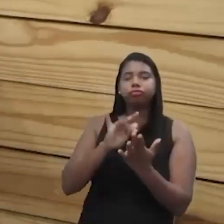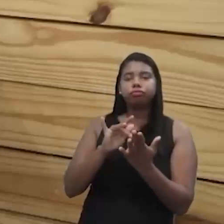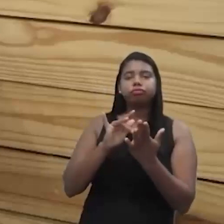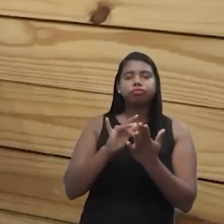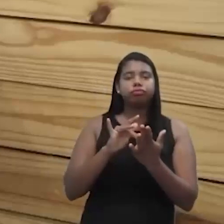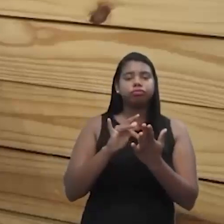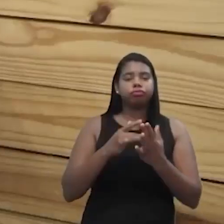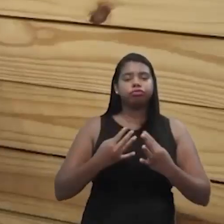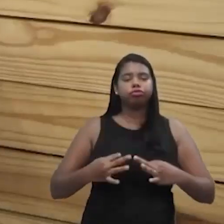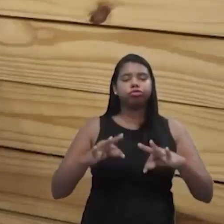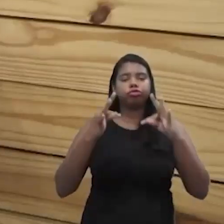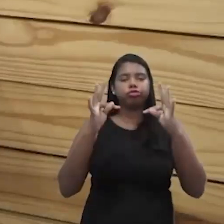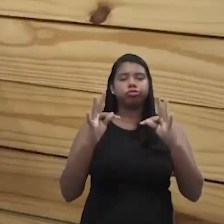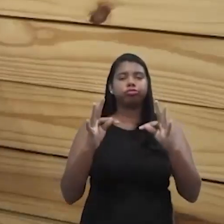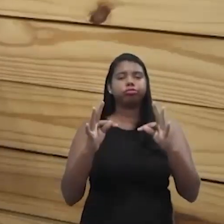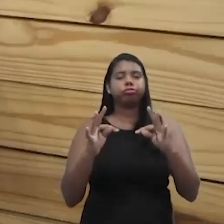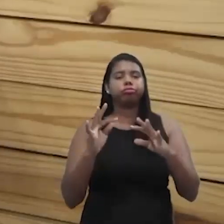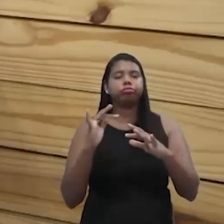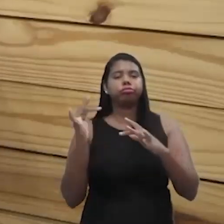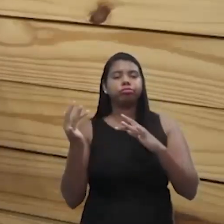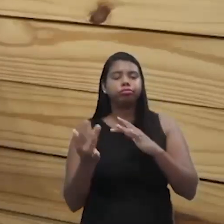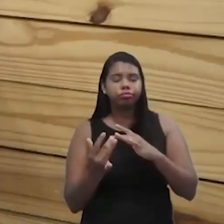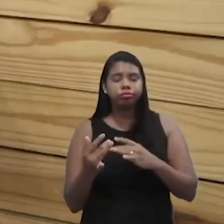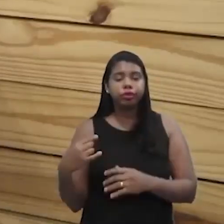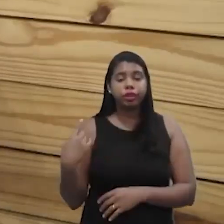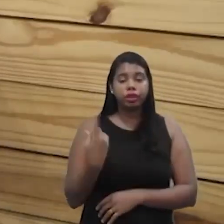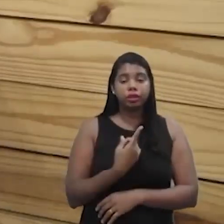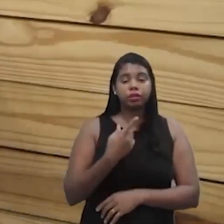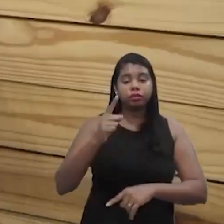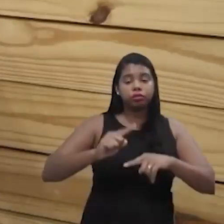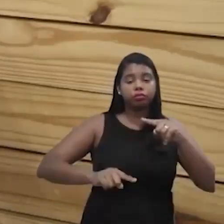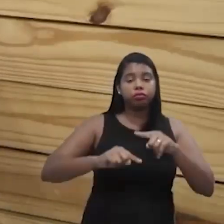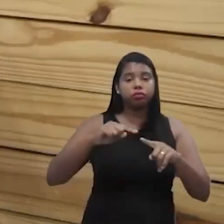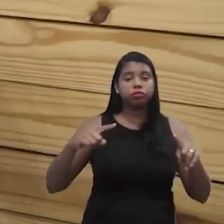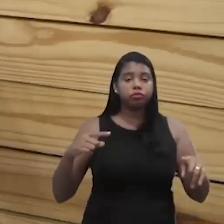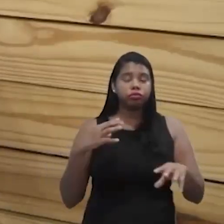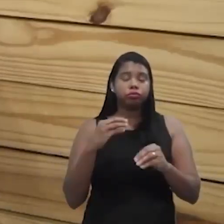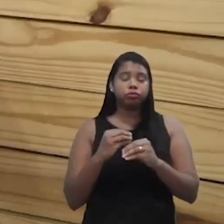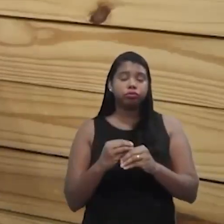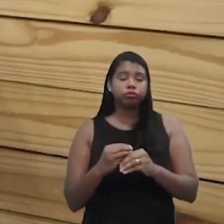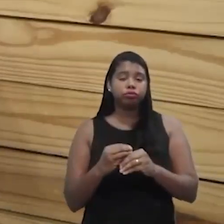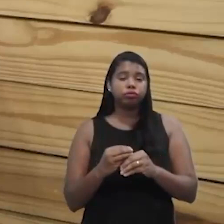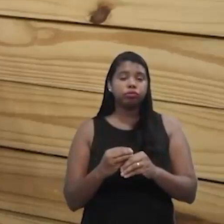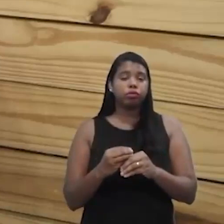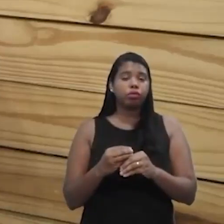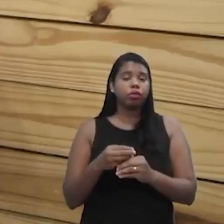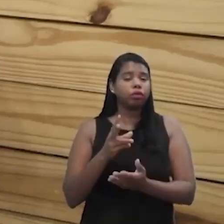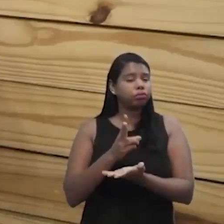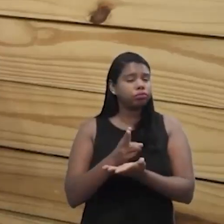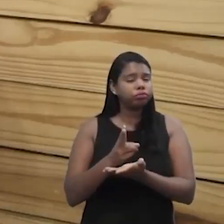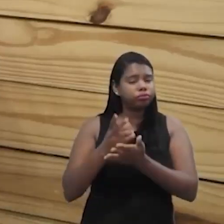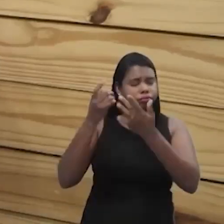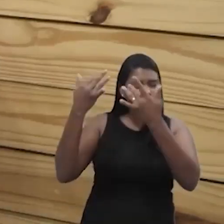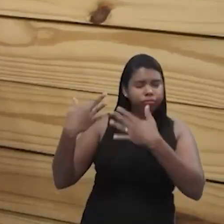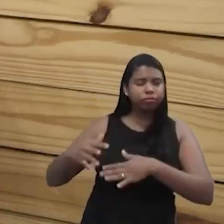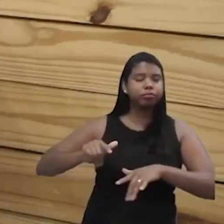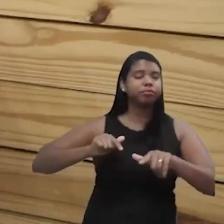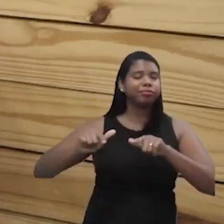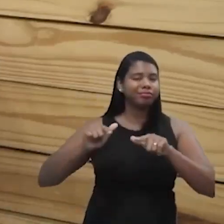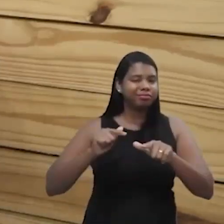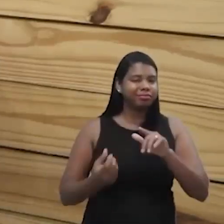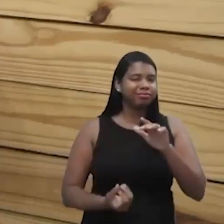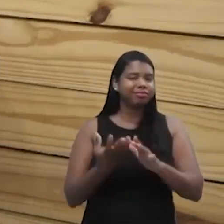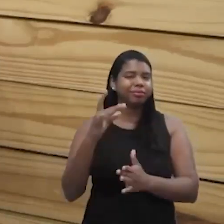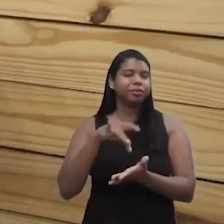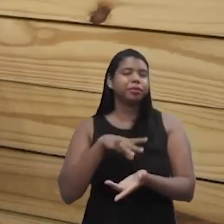vez mais das nossas atividades e eu costumo sempre dizer que para os trabalhos que